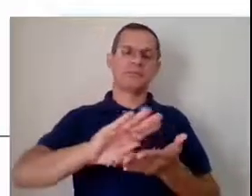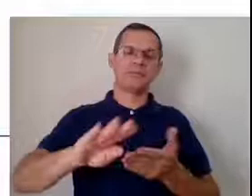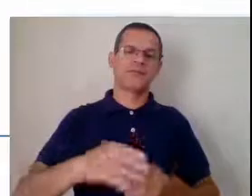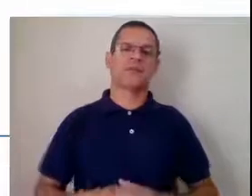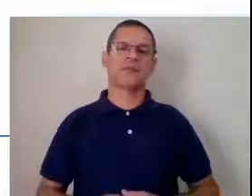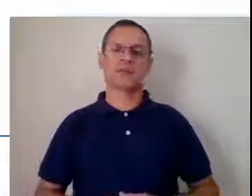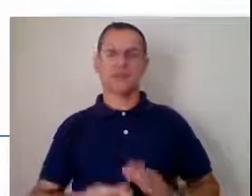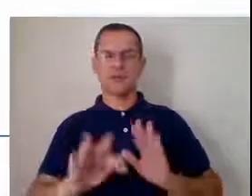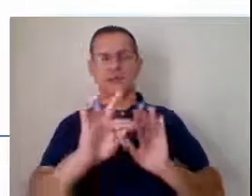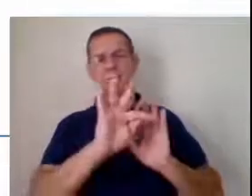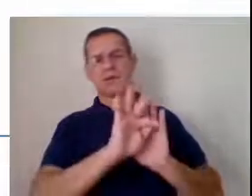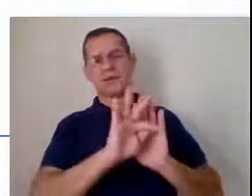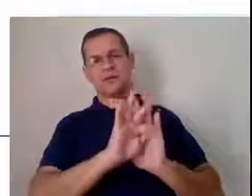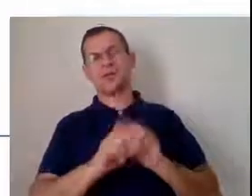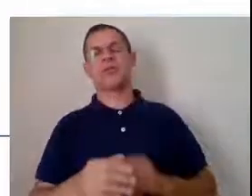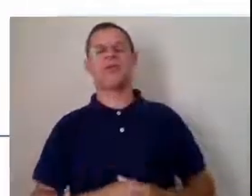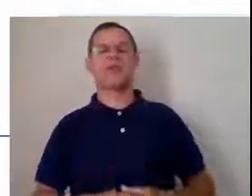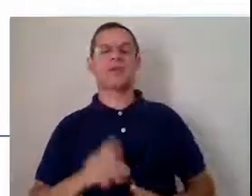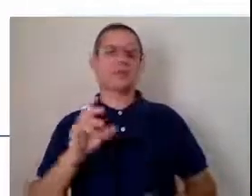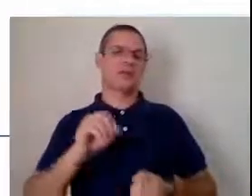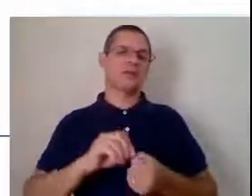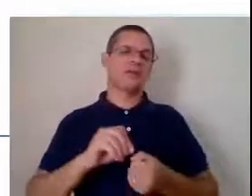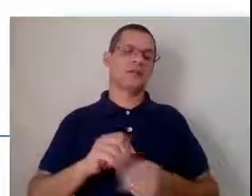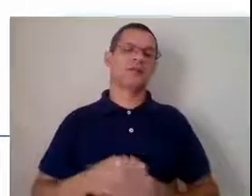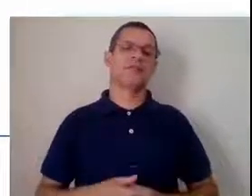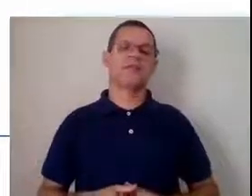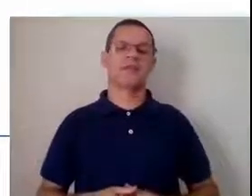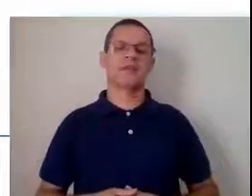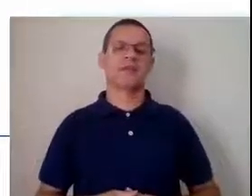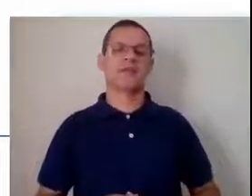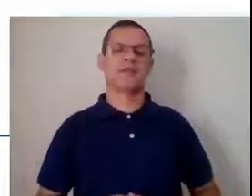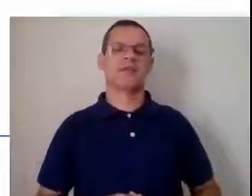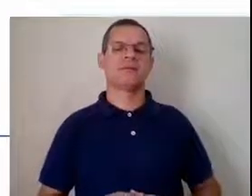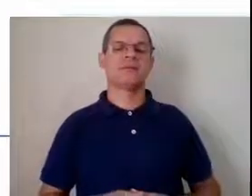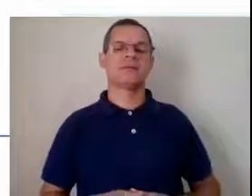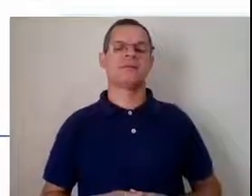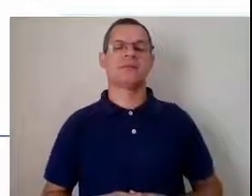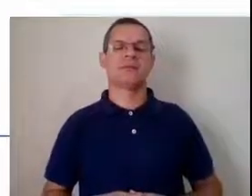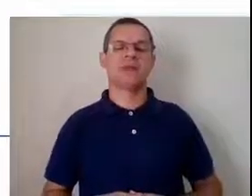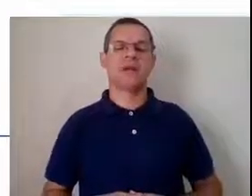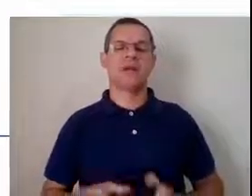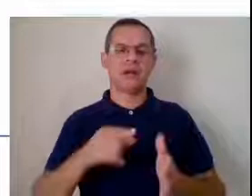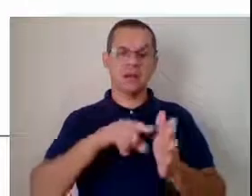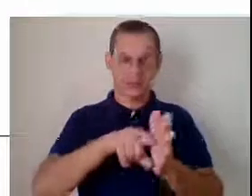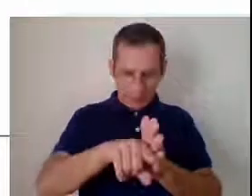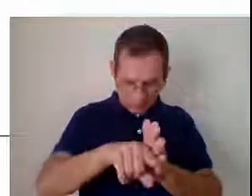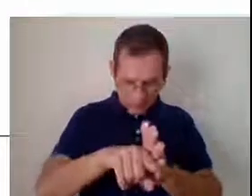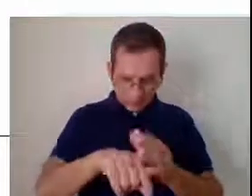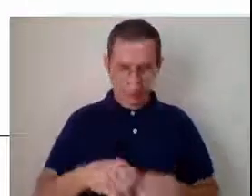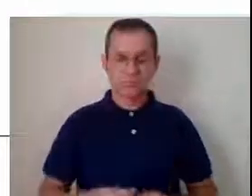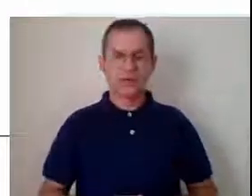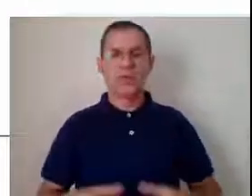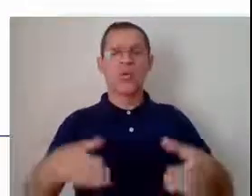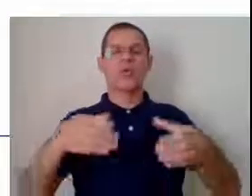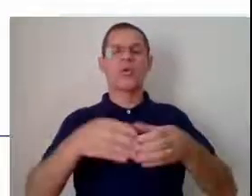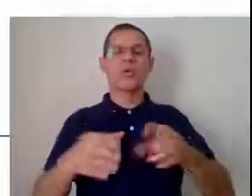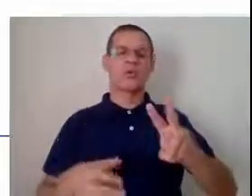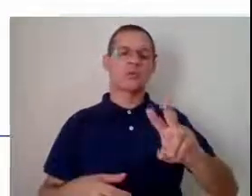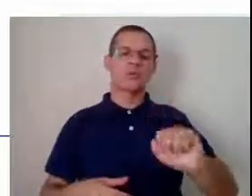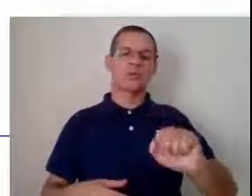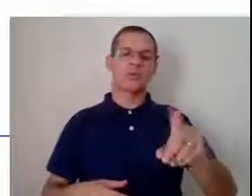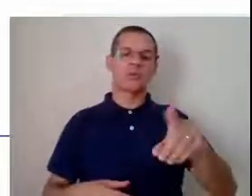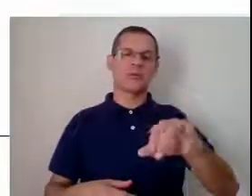da forma, né, que foi feito o questionamento, né, o conjunto